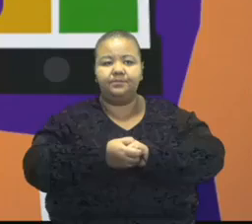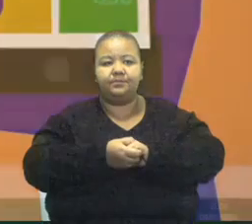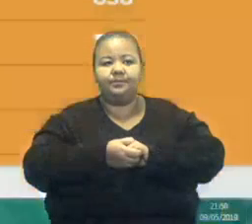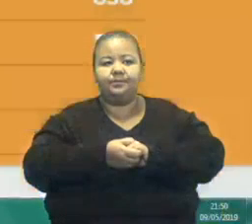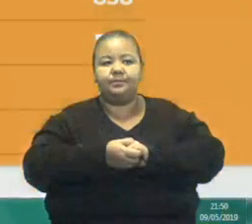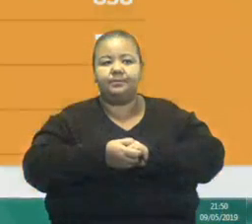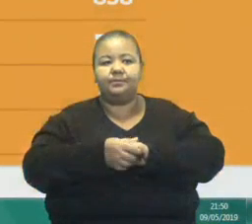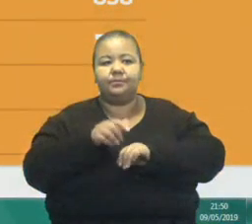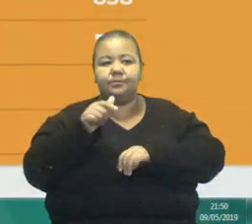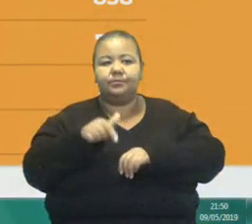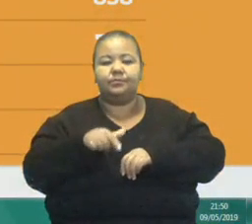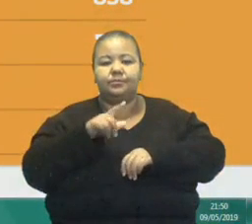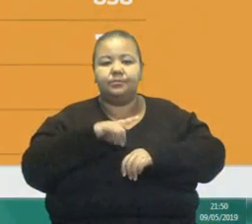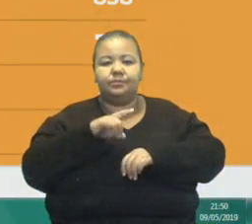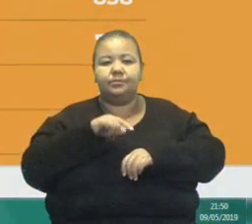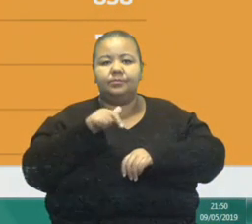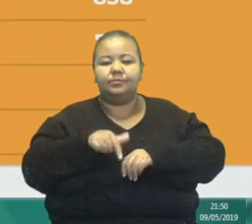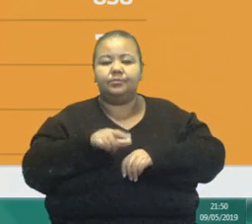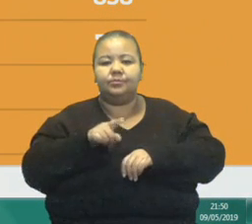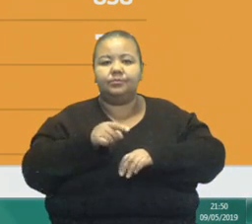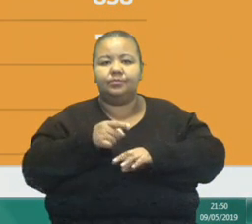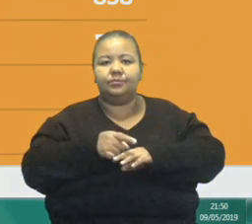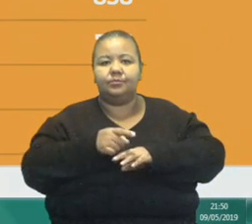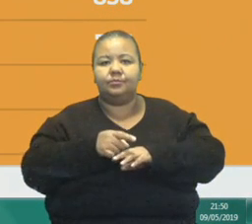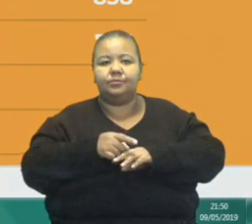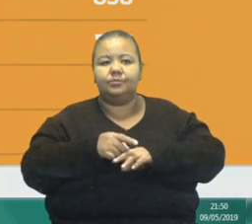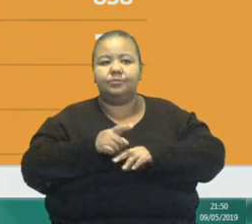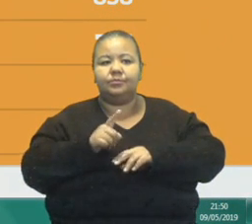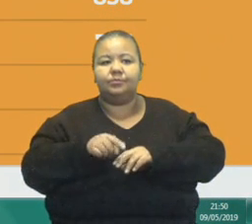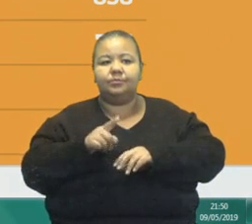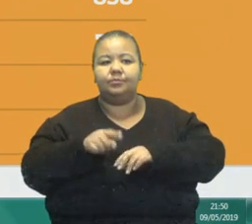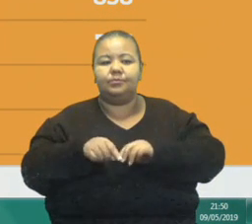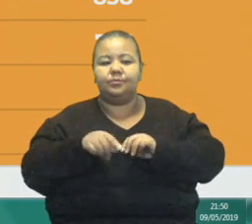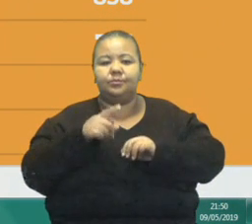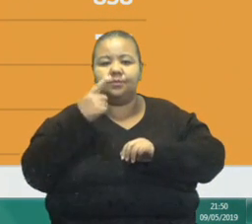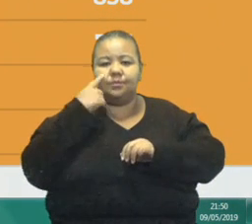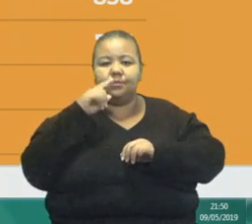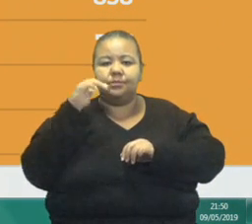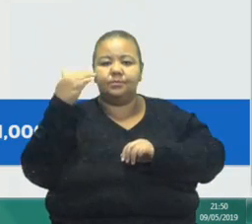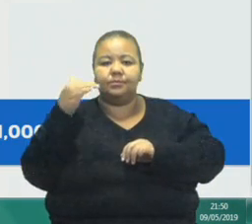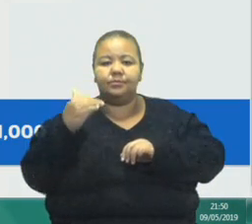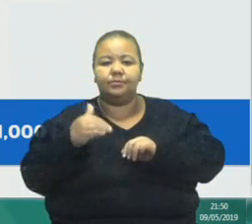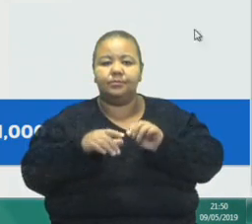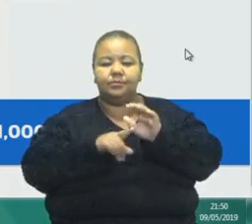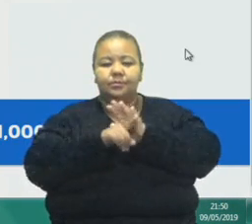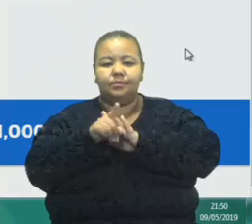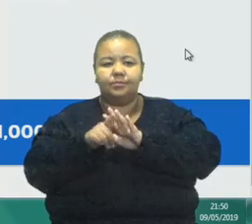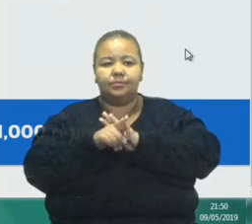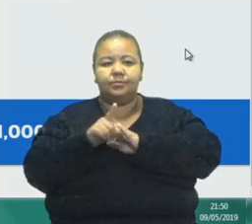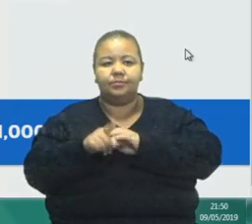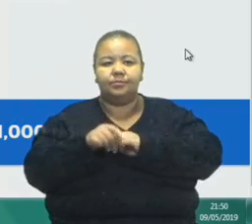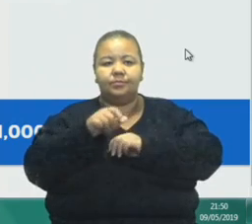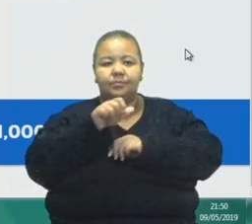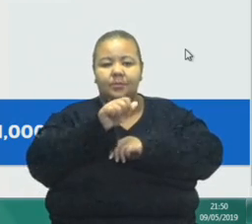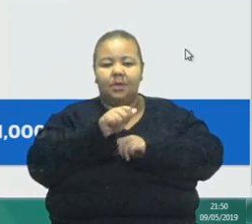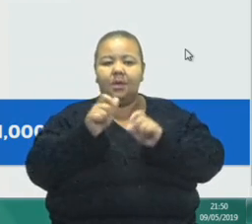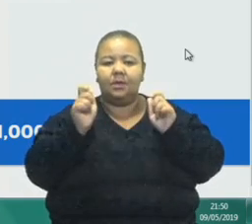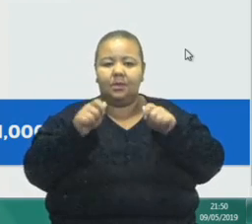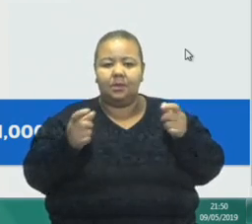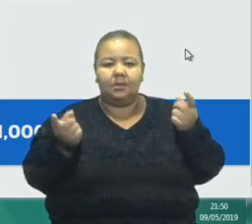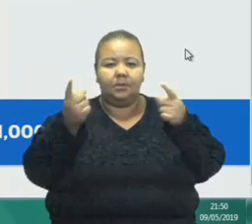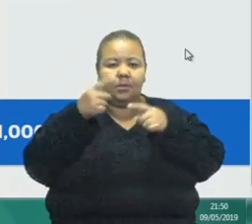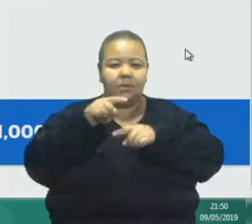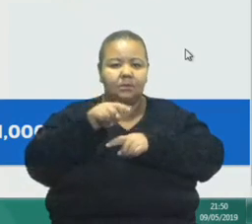Então, aqui nós temos o nosso pódio e nós temos aqui a pergunta. A matriz A, ela